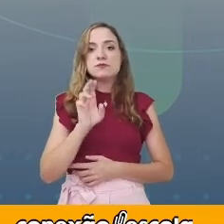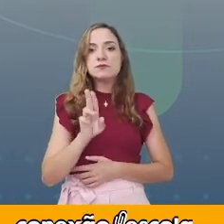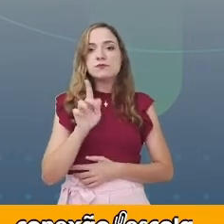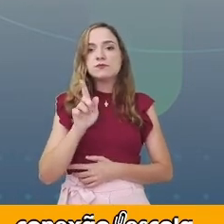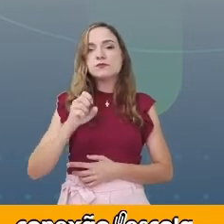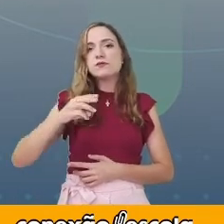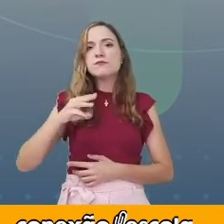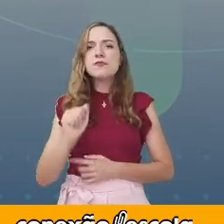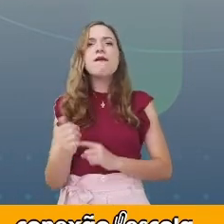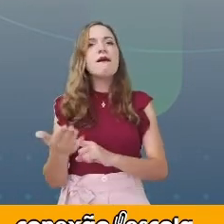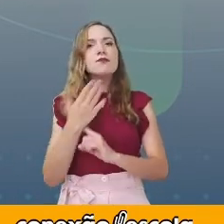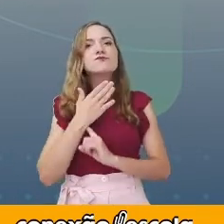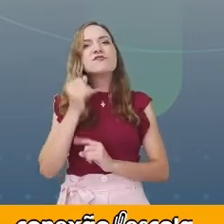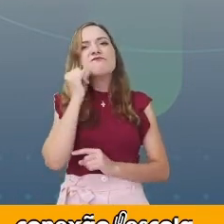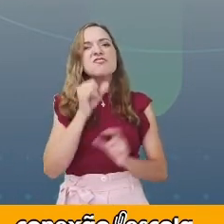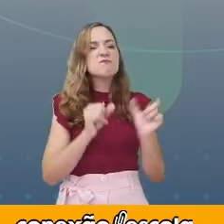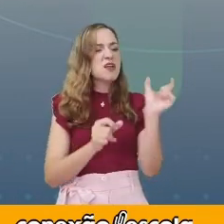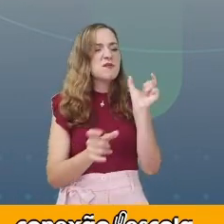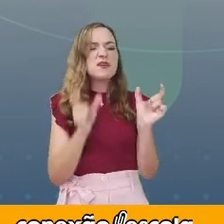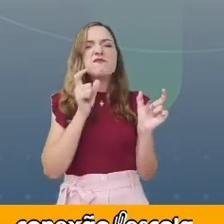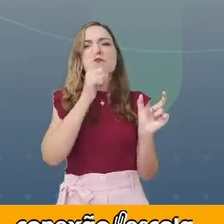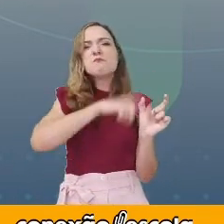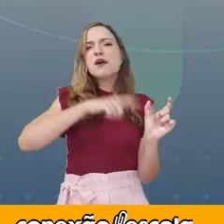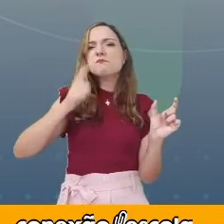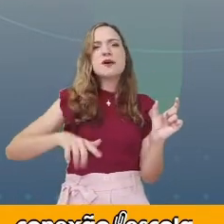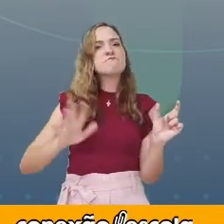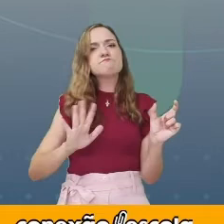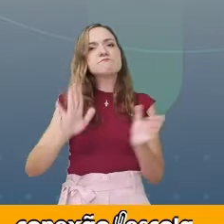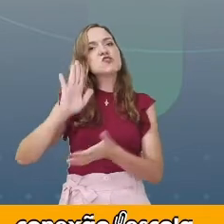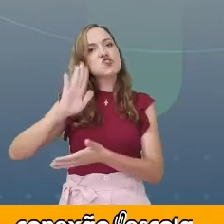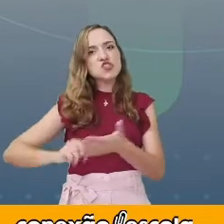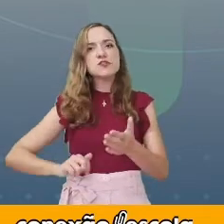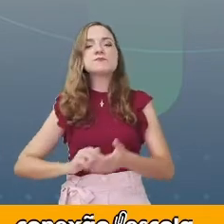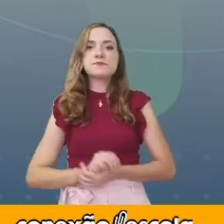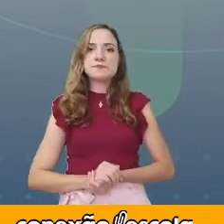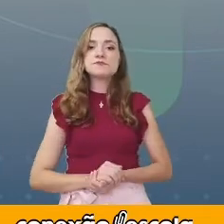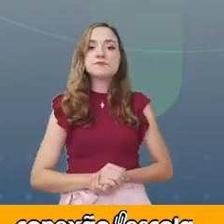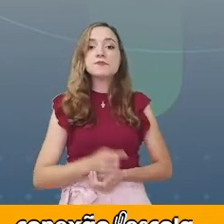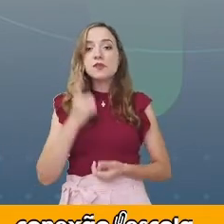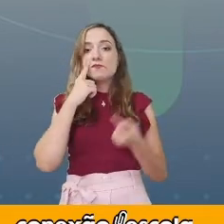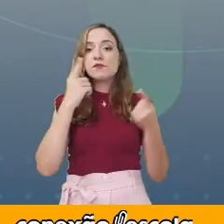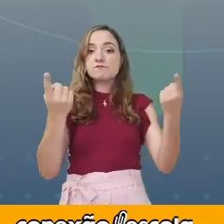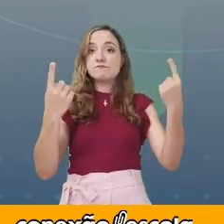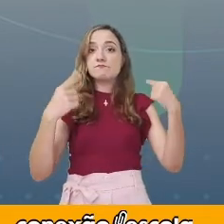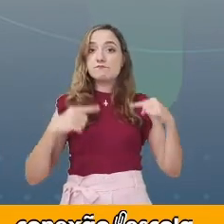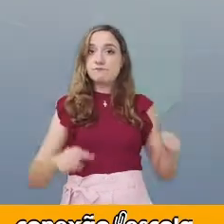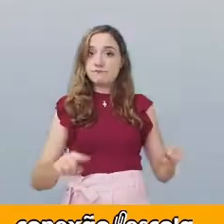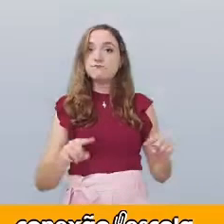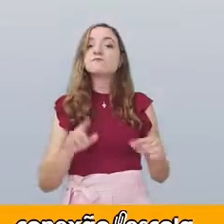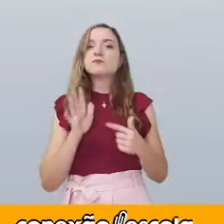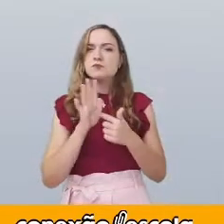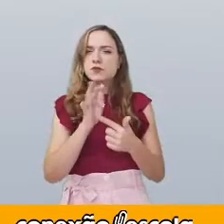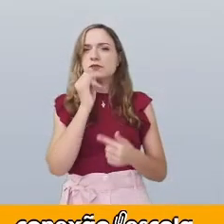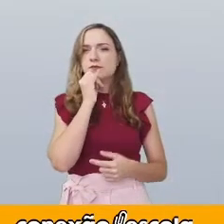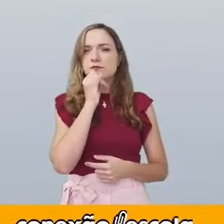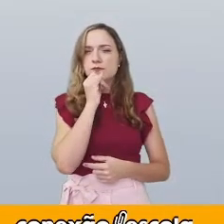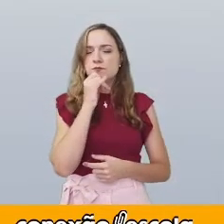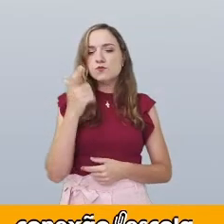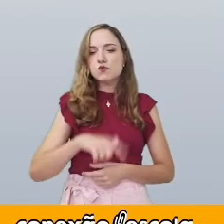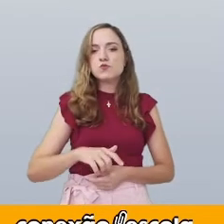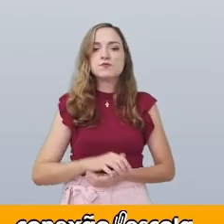texto. Vejam os dois próximos exemplos em que nós usamos o verbo gosta nas duas situações. Olha